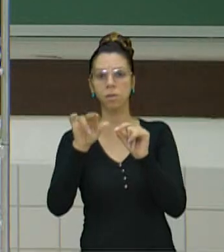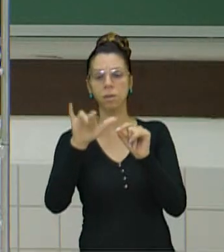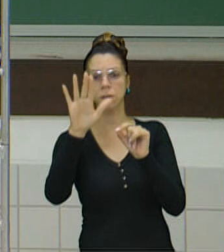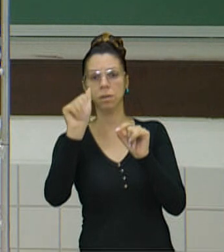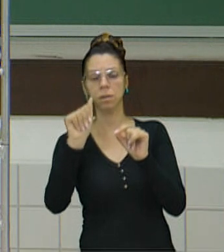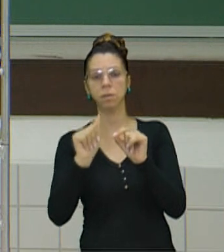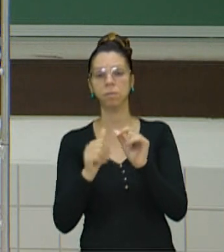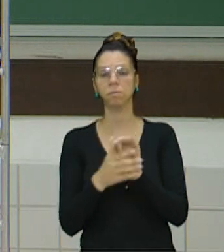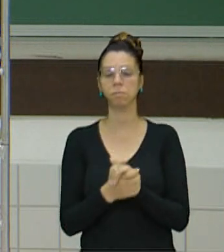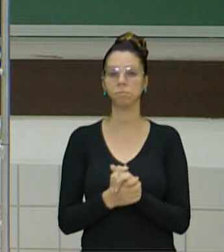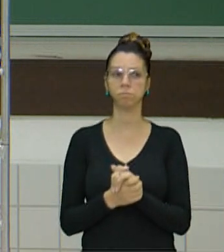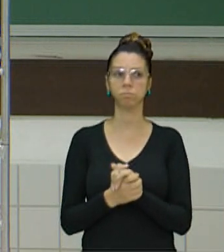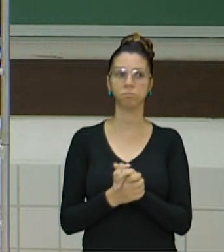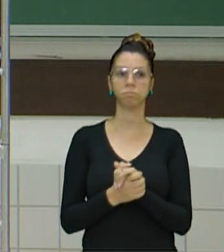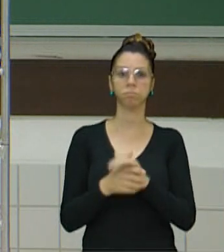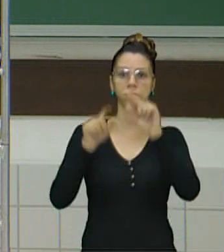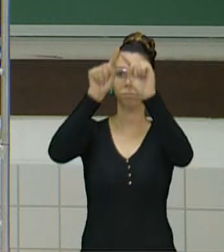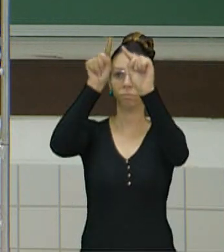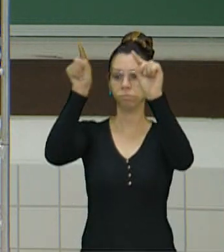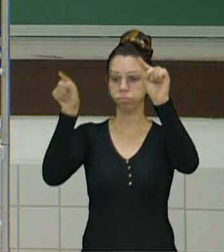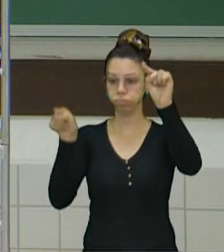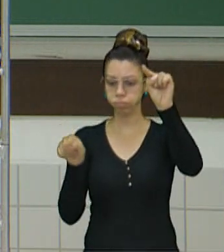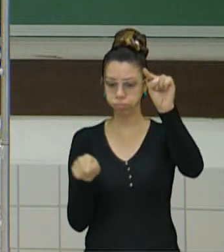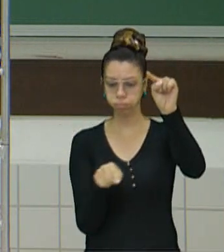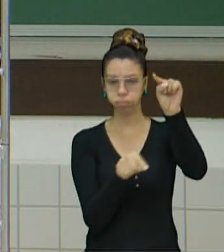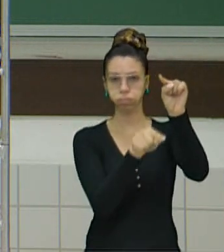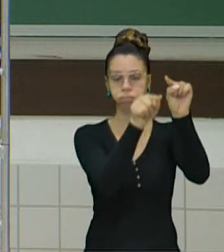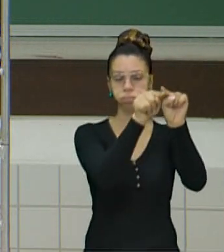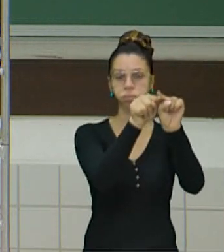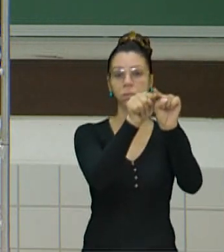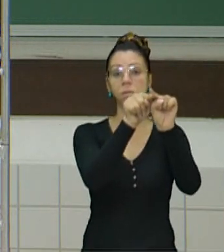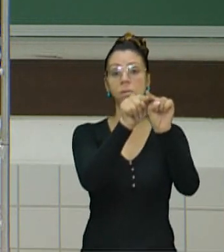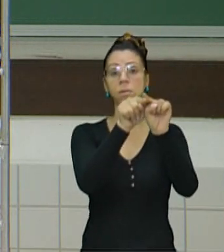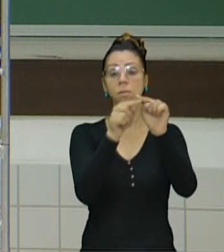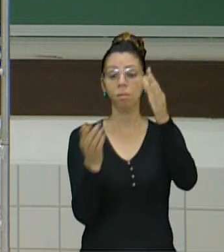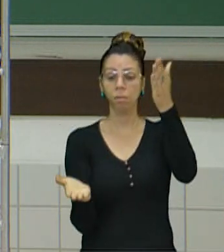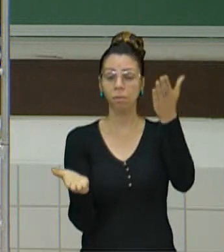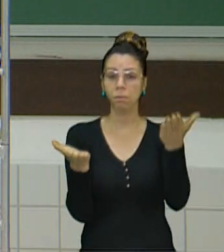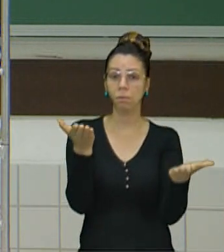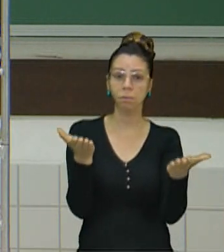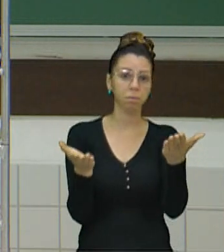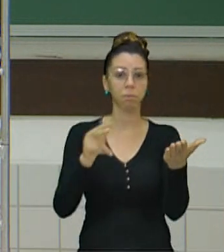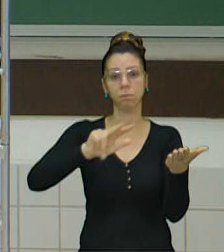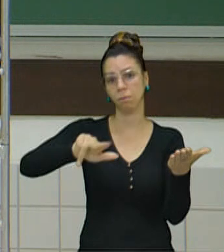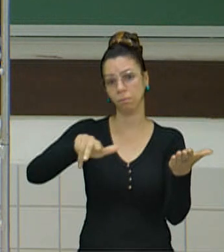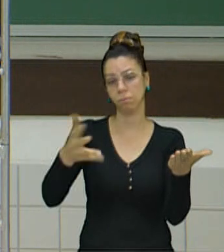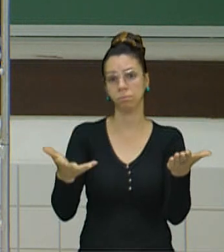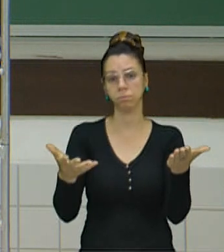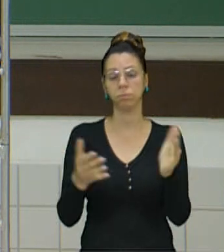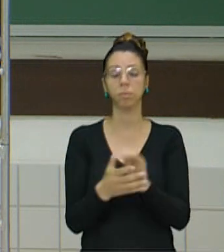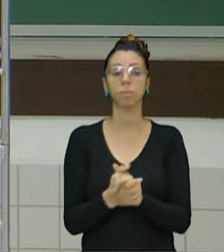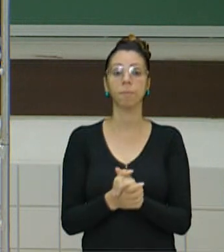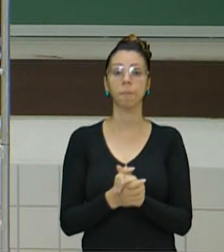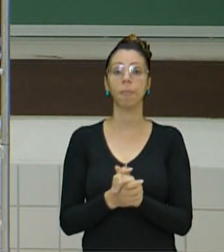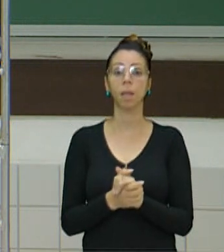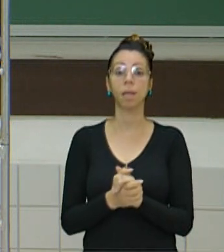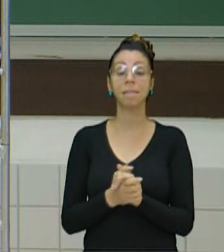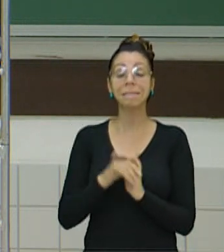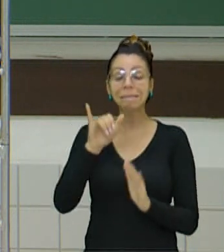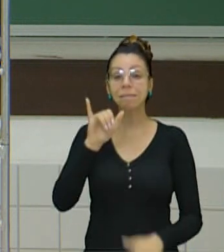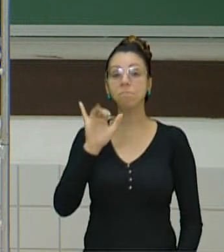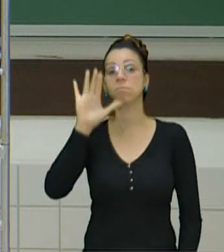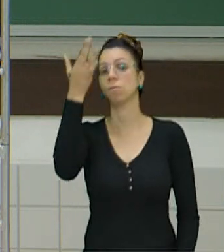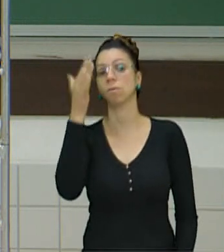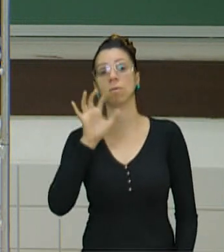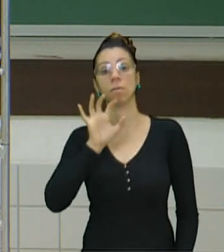Fora disso, ele não estaria em equilíbrio, em um estado de equilíbrio, certo? Então, fora disso, a gente